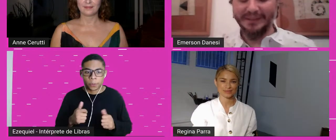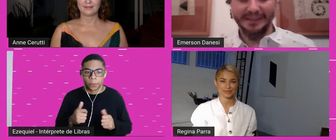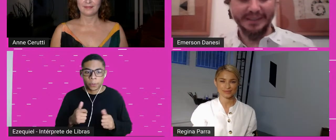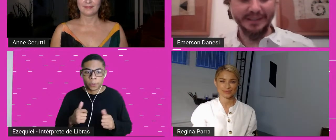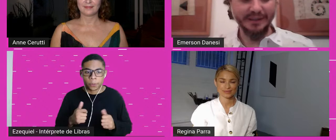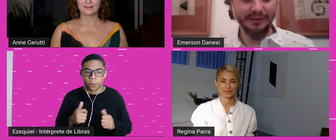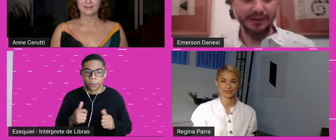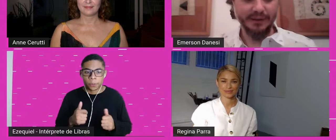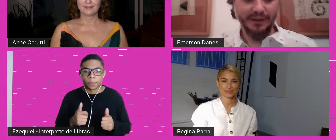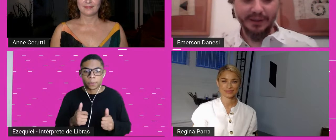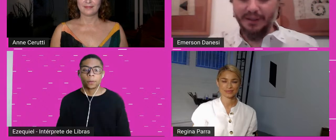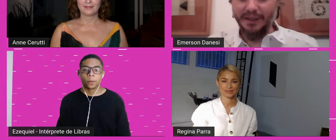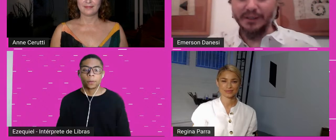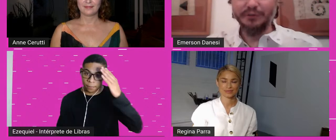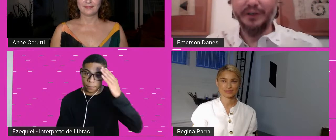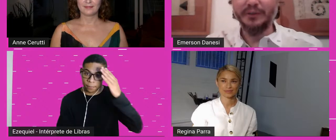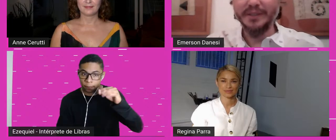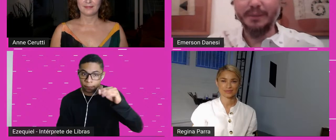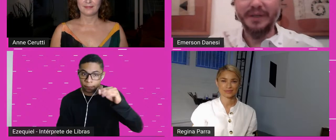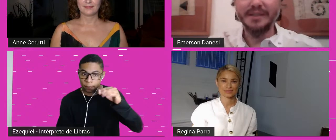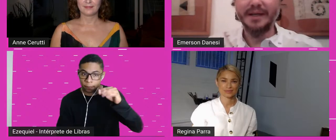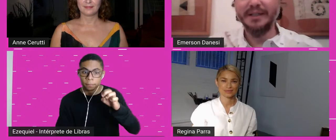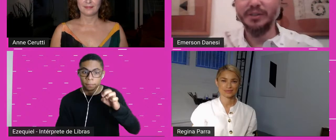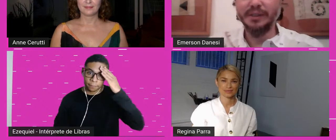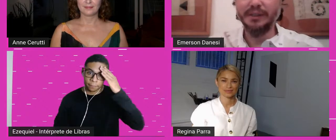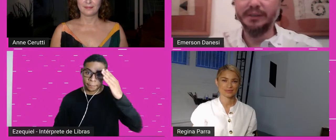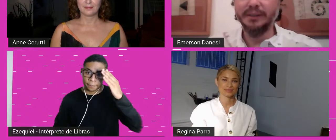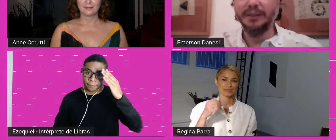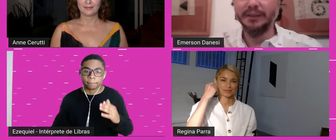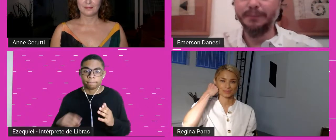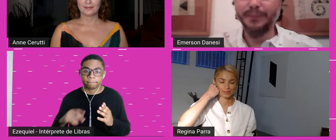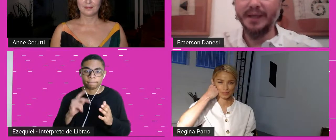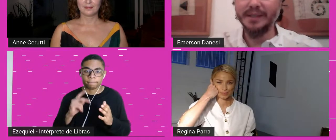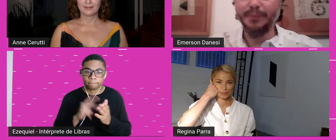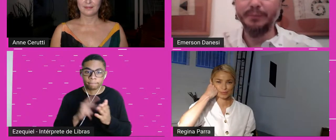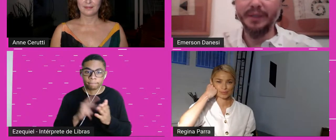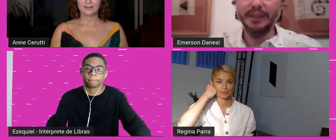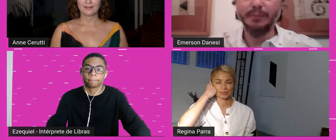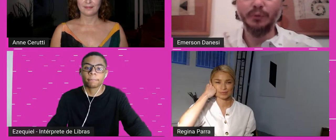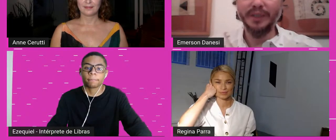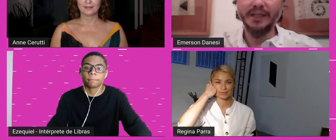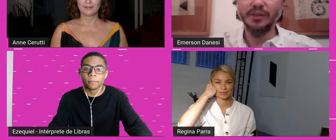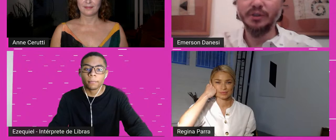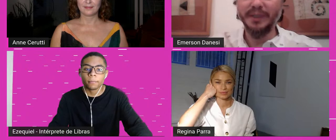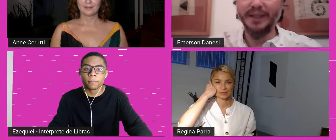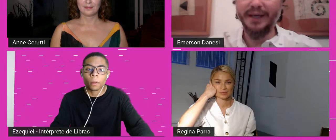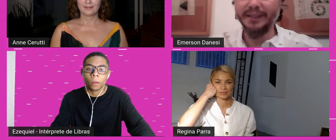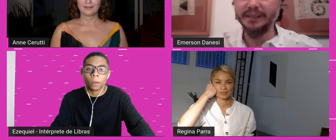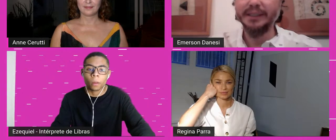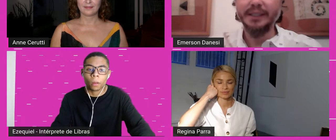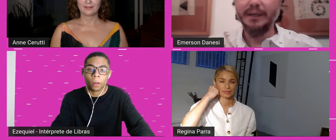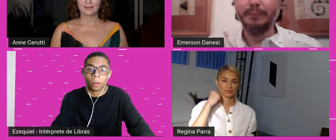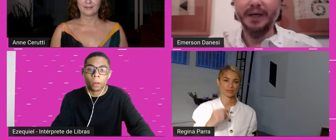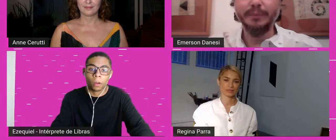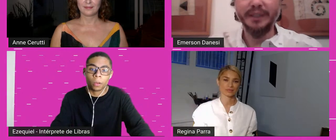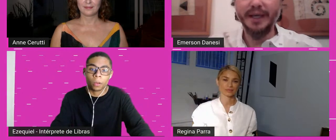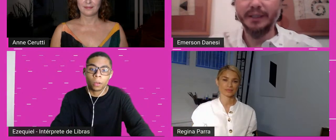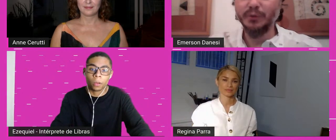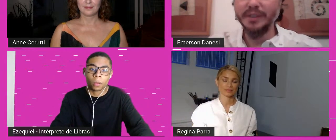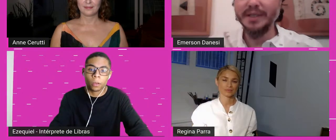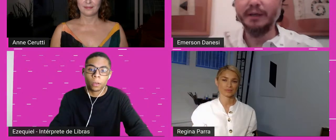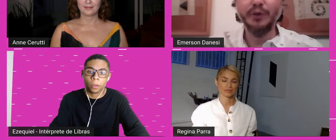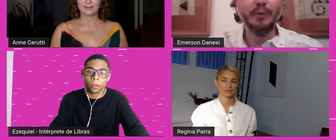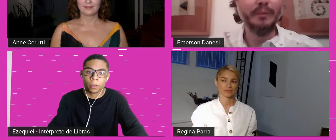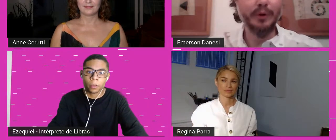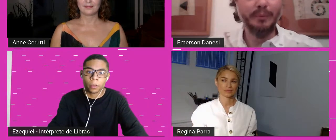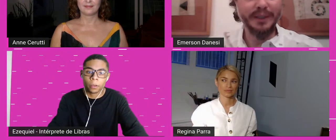Anne. É de fato essa passagem dessa primeira montagem de Medeia para